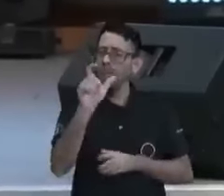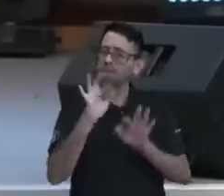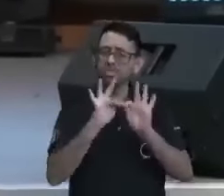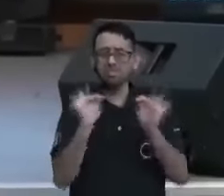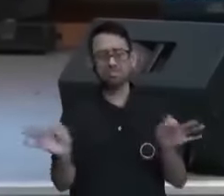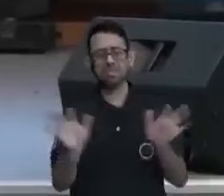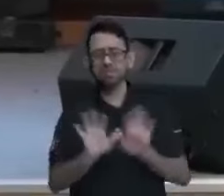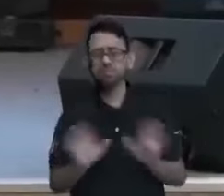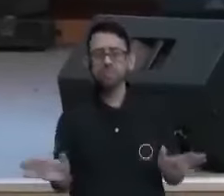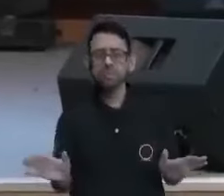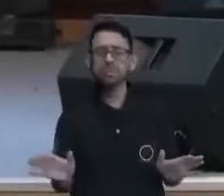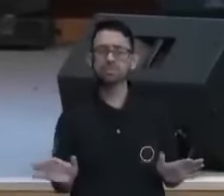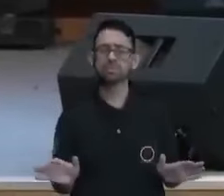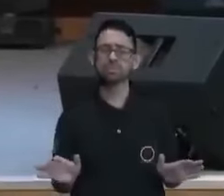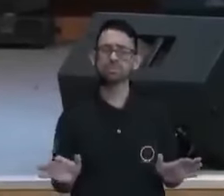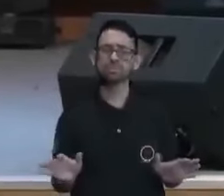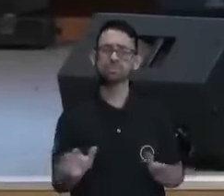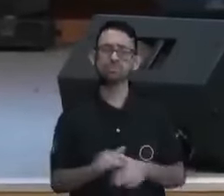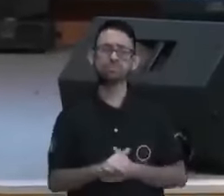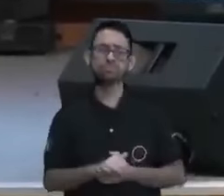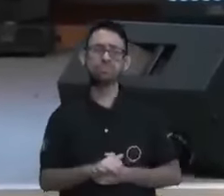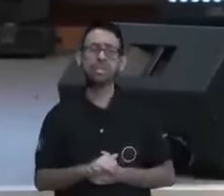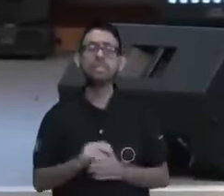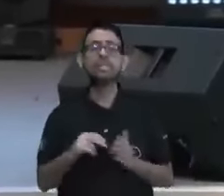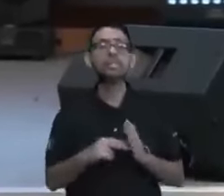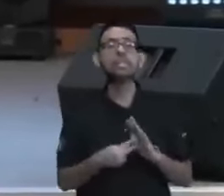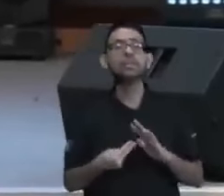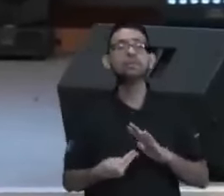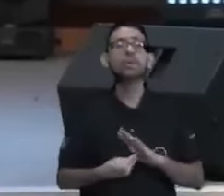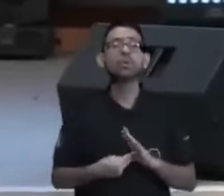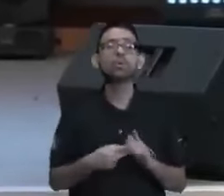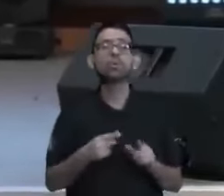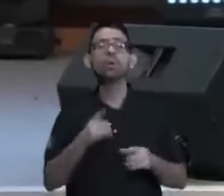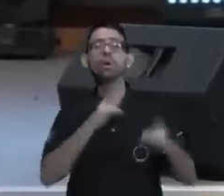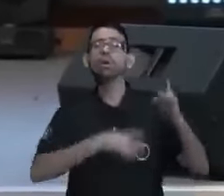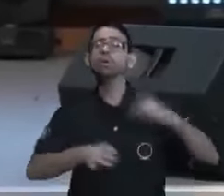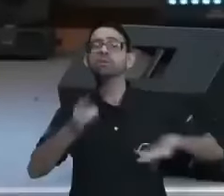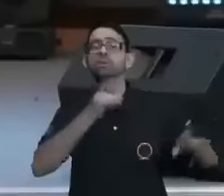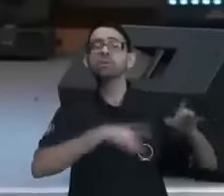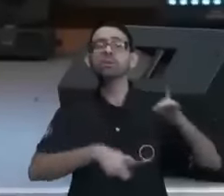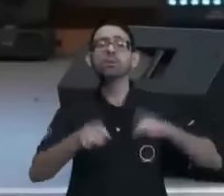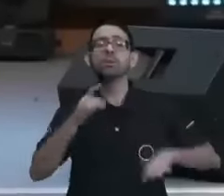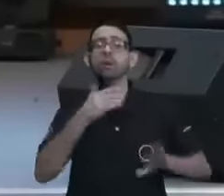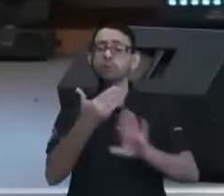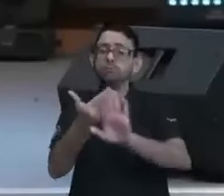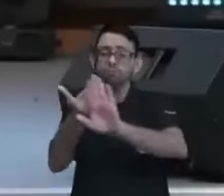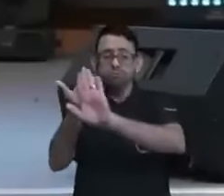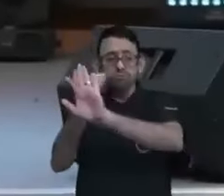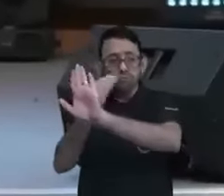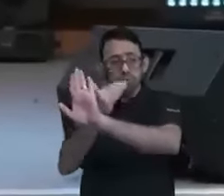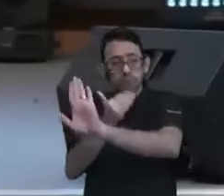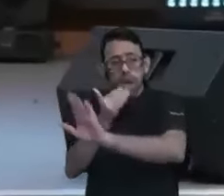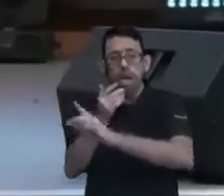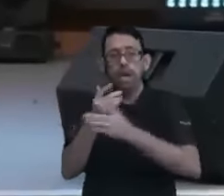Grego é a ples que significa eu temo que vocês se apartem da retidão que há no evangelho